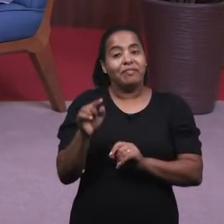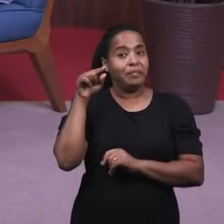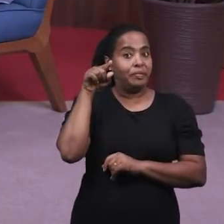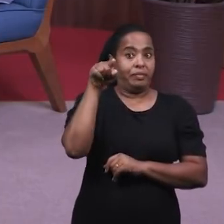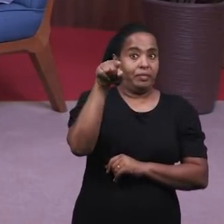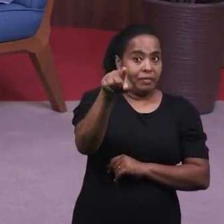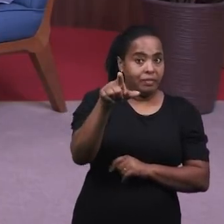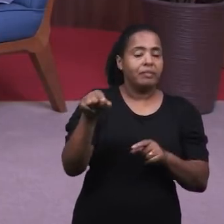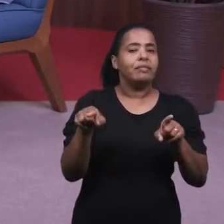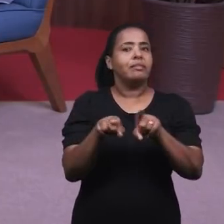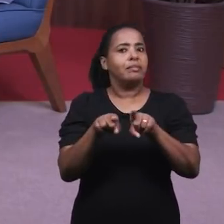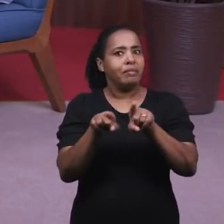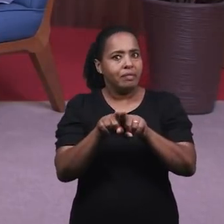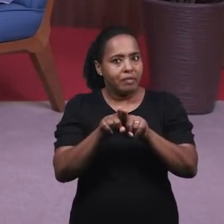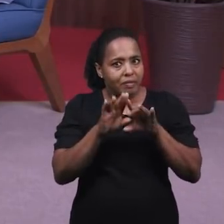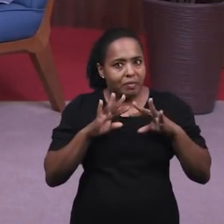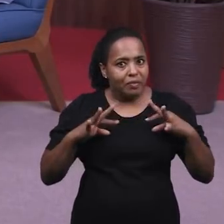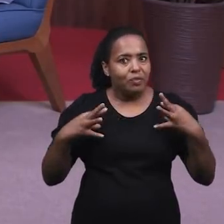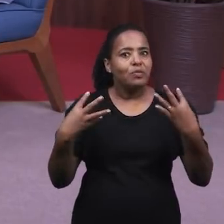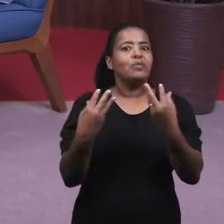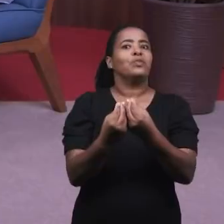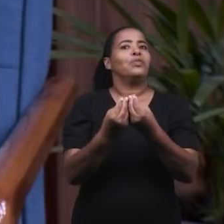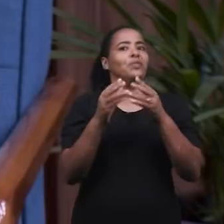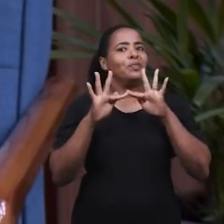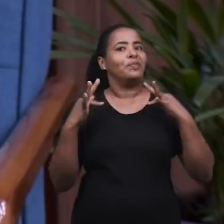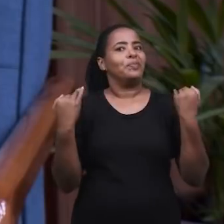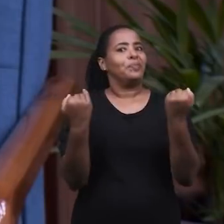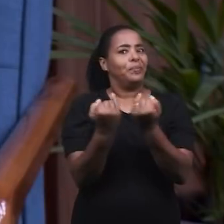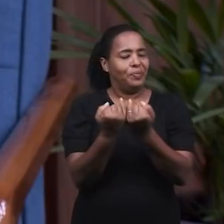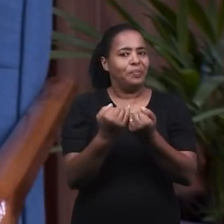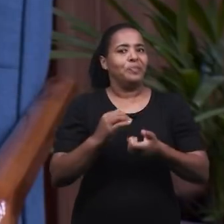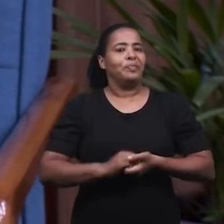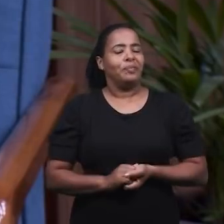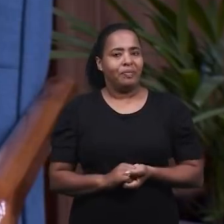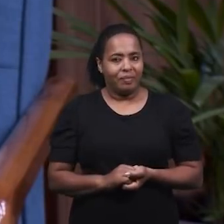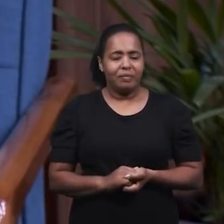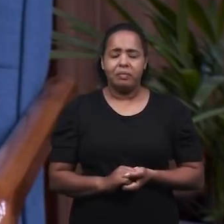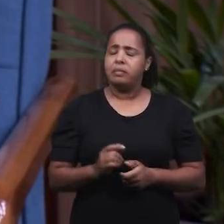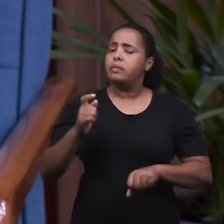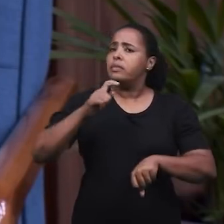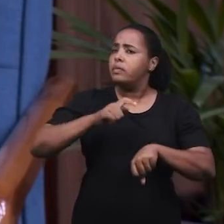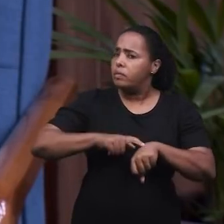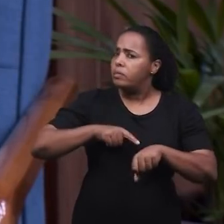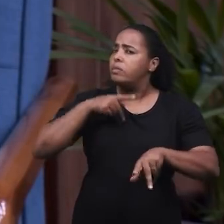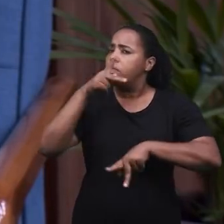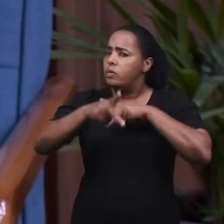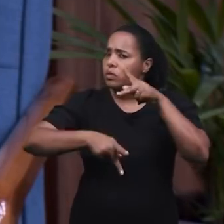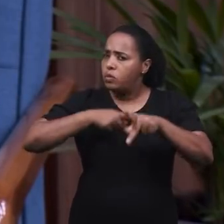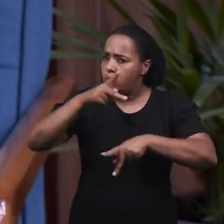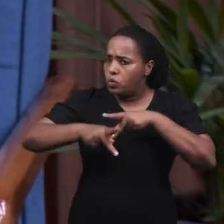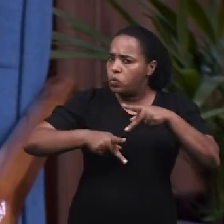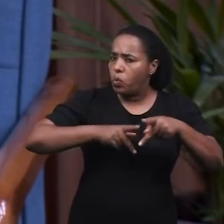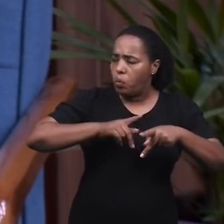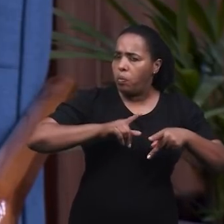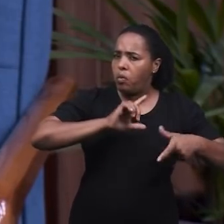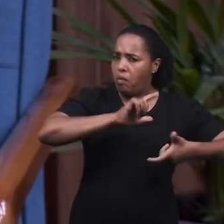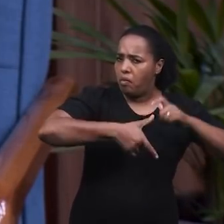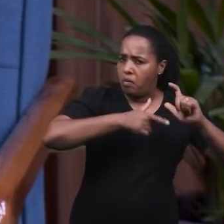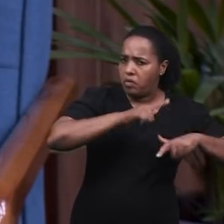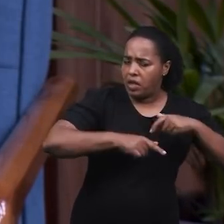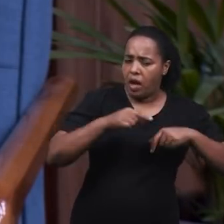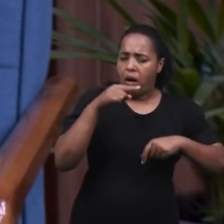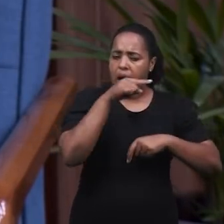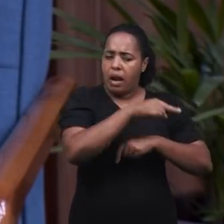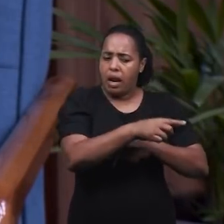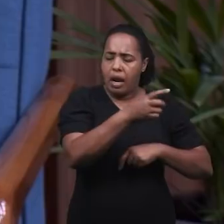para você e para toda a sua família. Quando o povo de Israel deixou o Egito rumo à